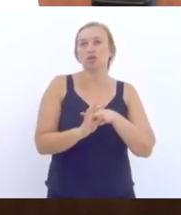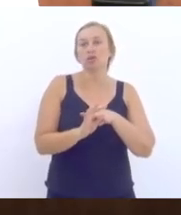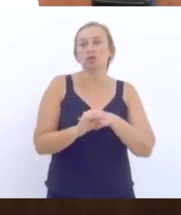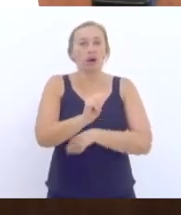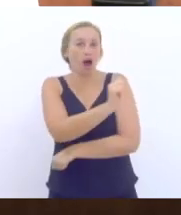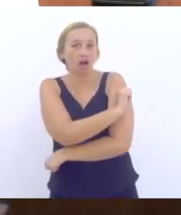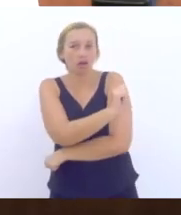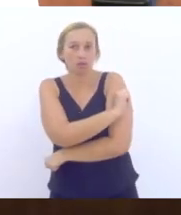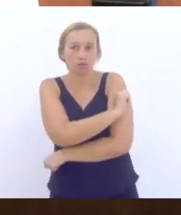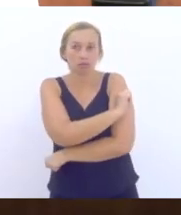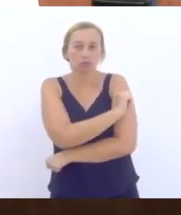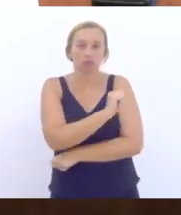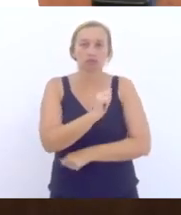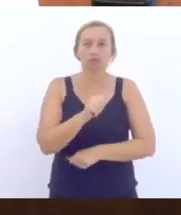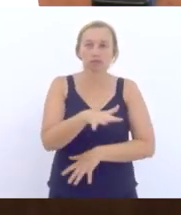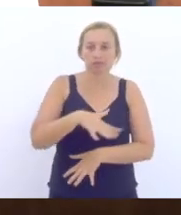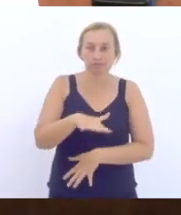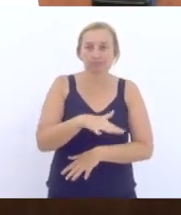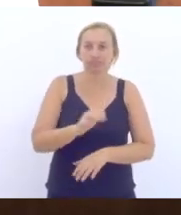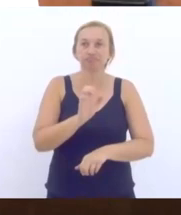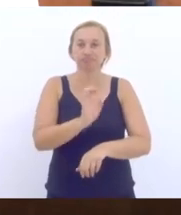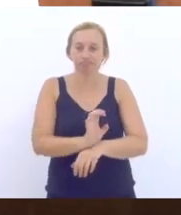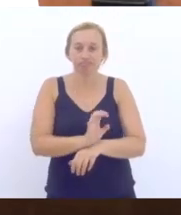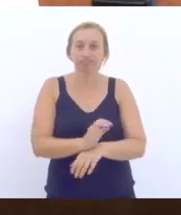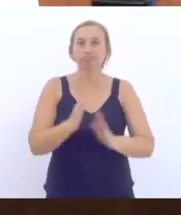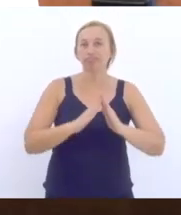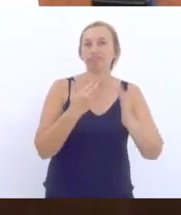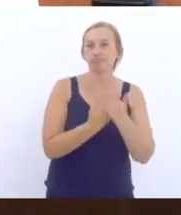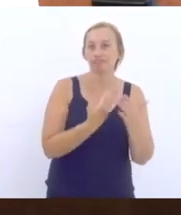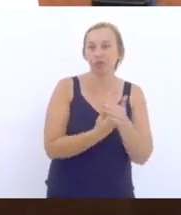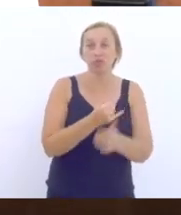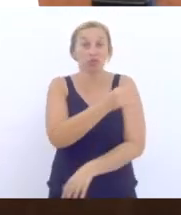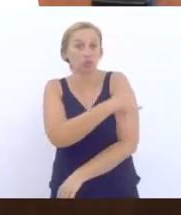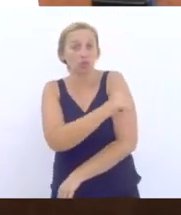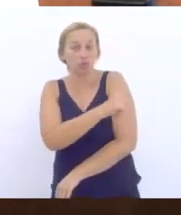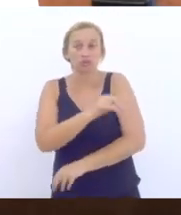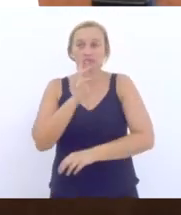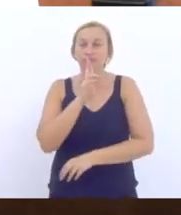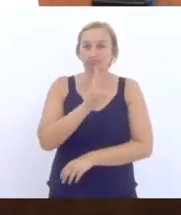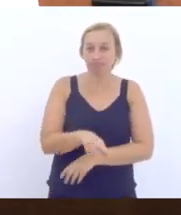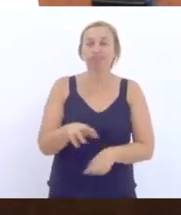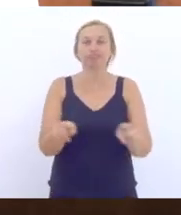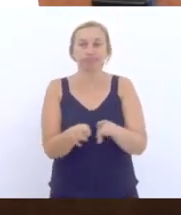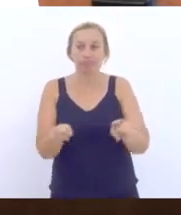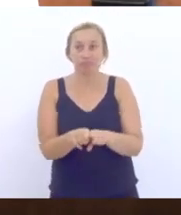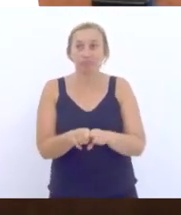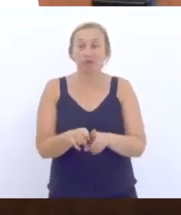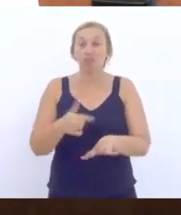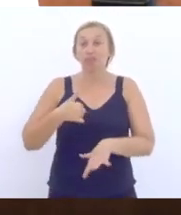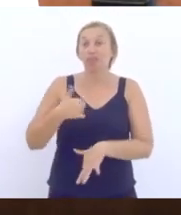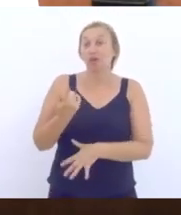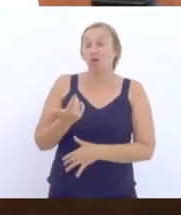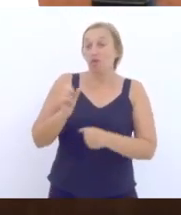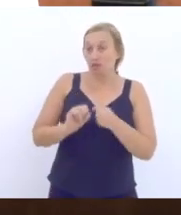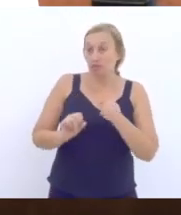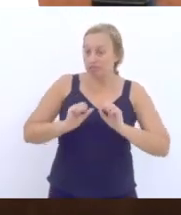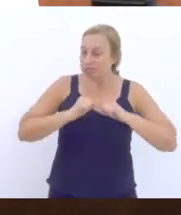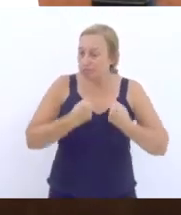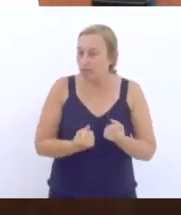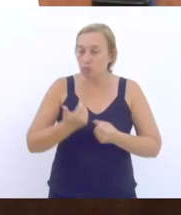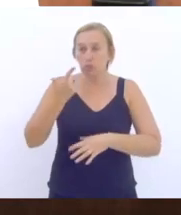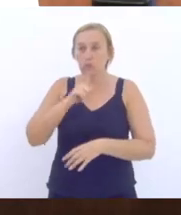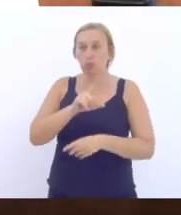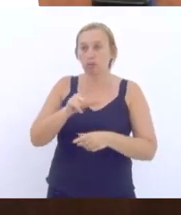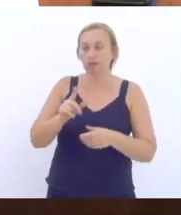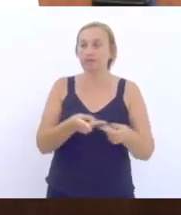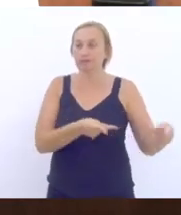alunas da rede estadual aqui das escolas do Rio. E o resultado disso também. Quando eu fiz o esforço e consegui fazer algumas